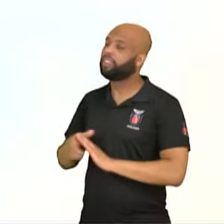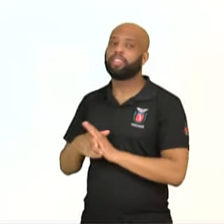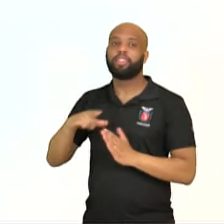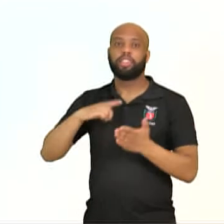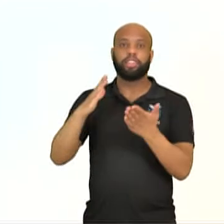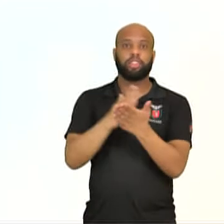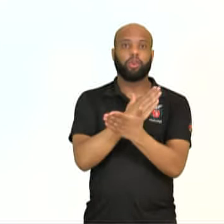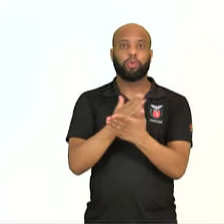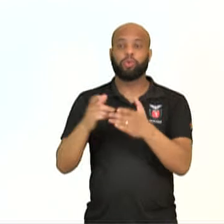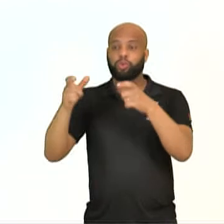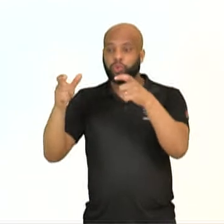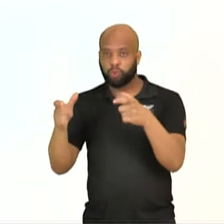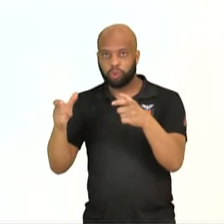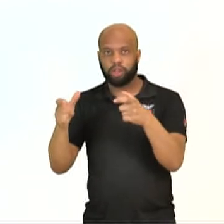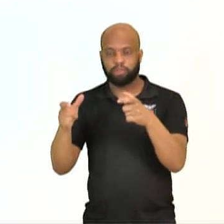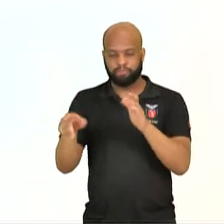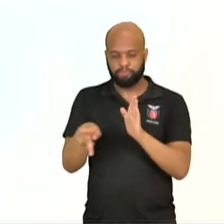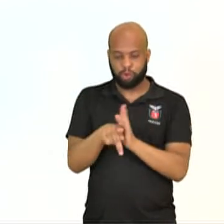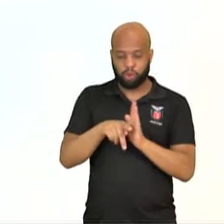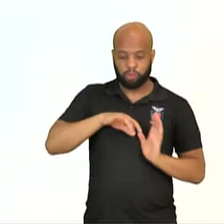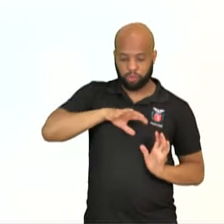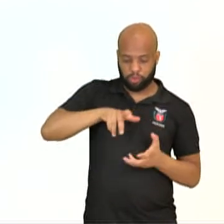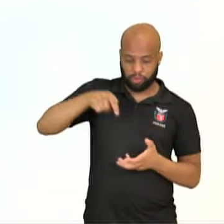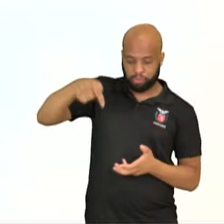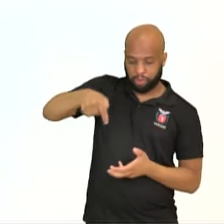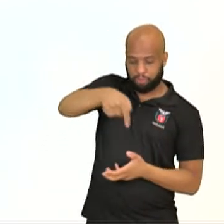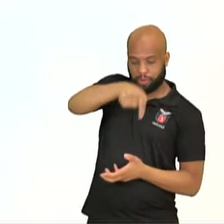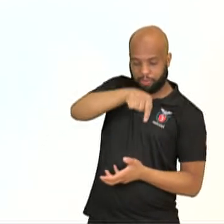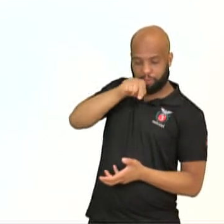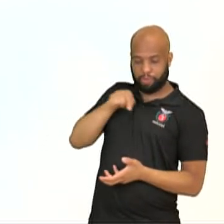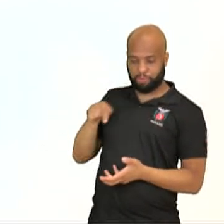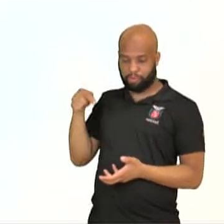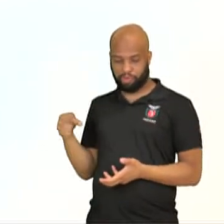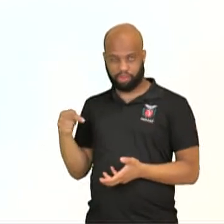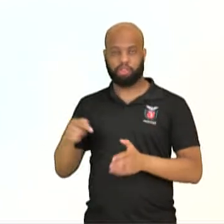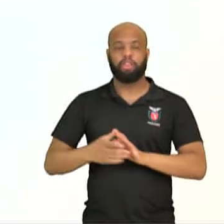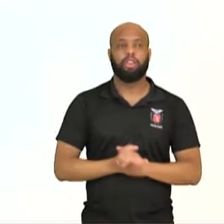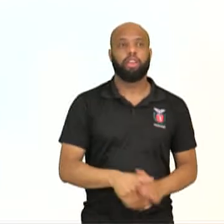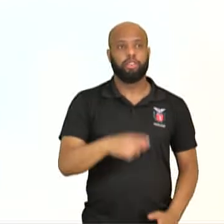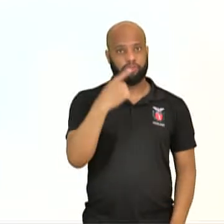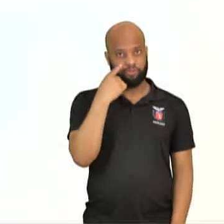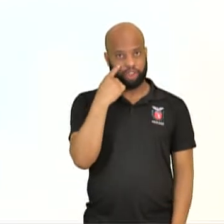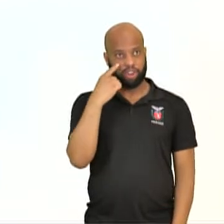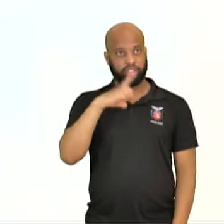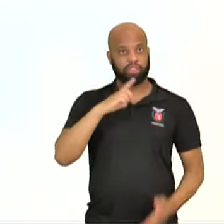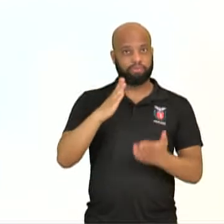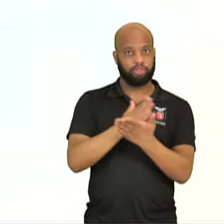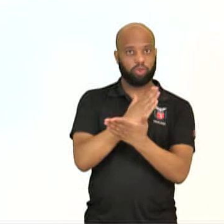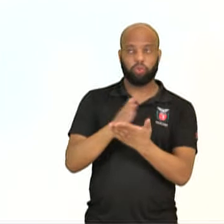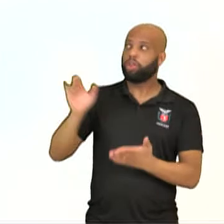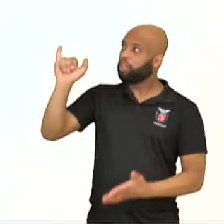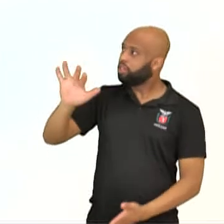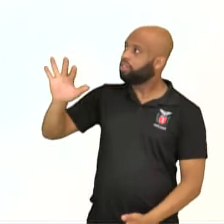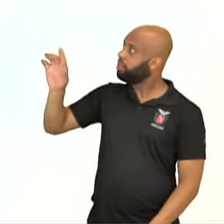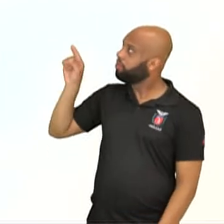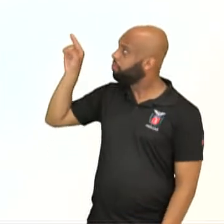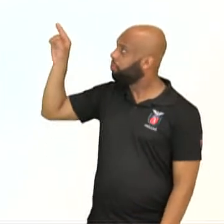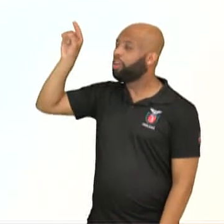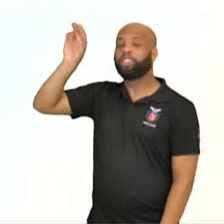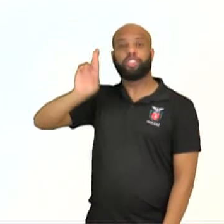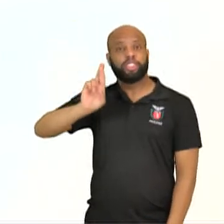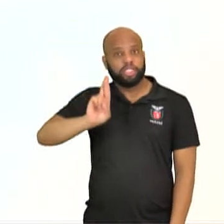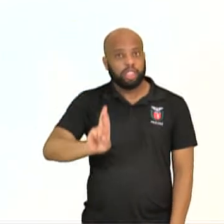alguns lugares do mundo. Olha que legal. O professor colocou inclusive algumas imagens que representam